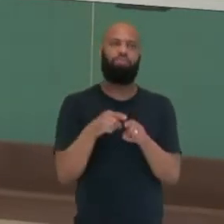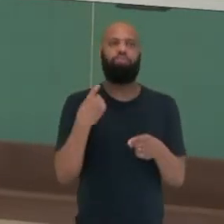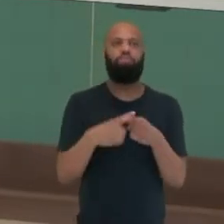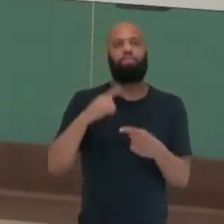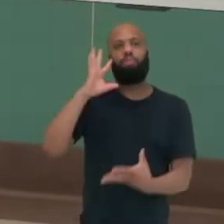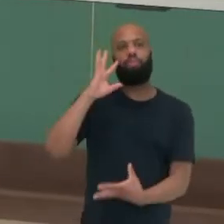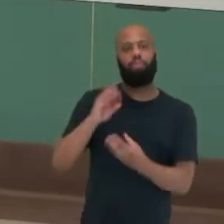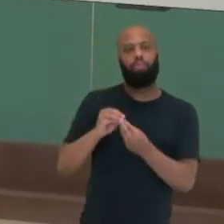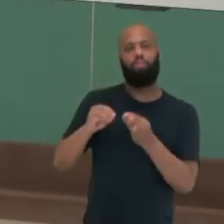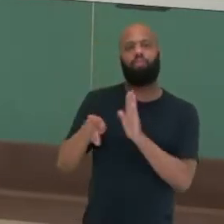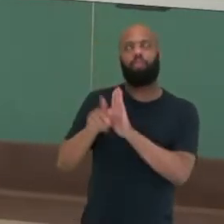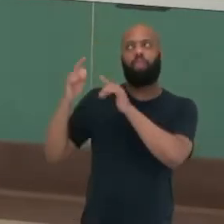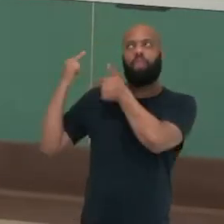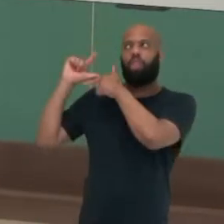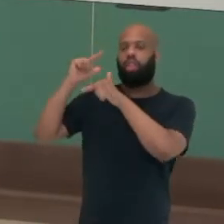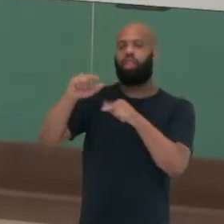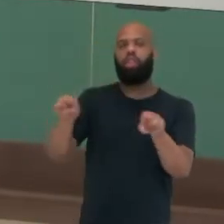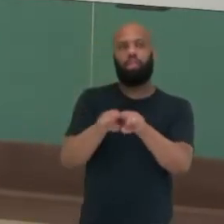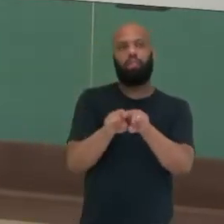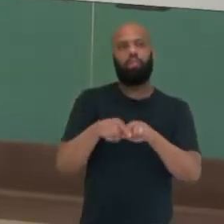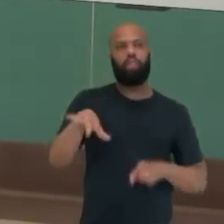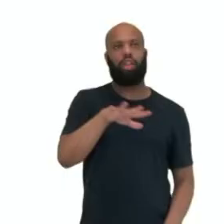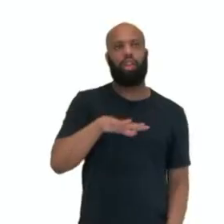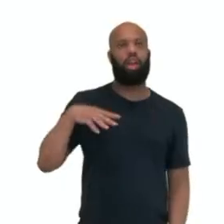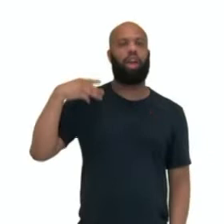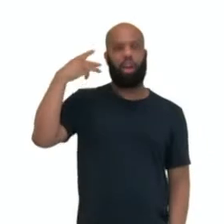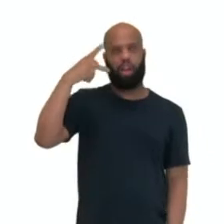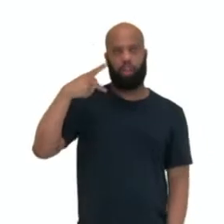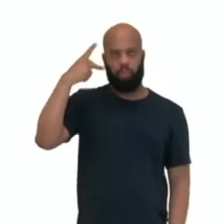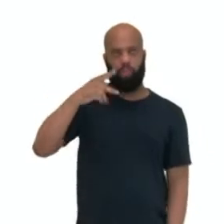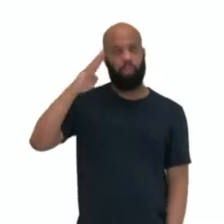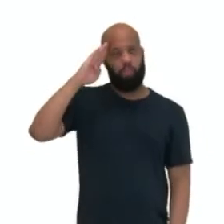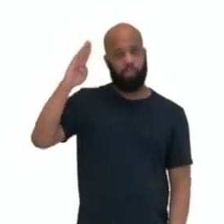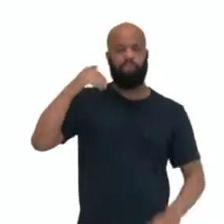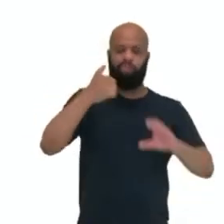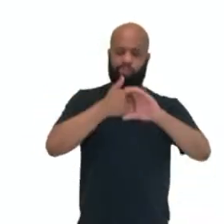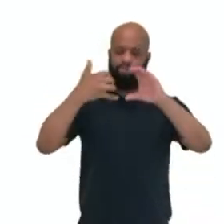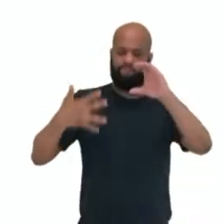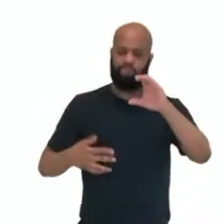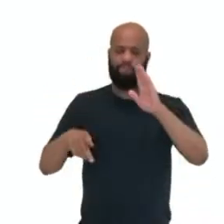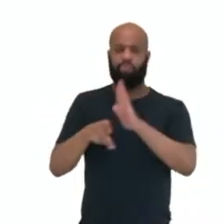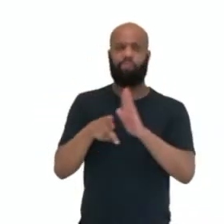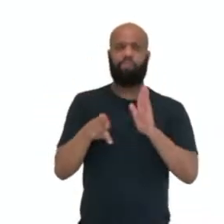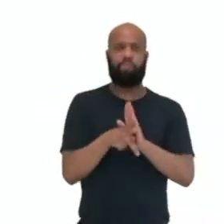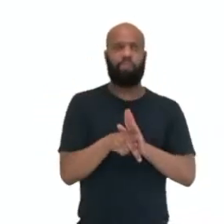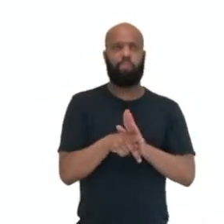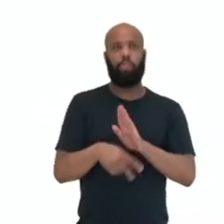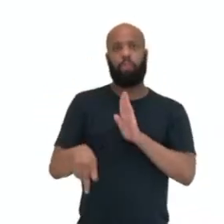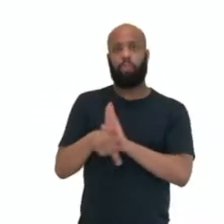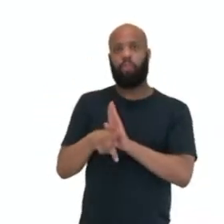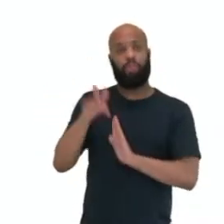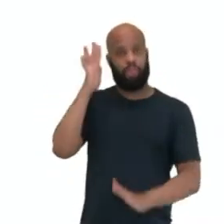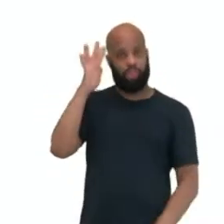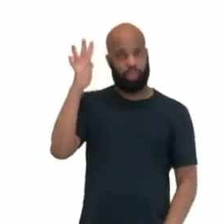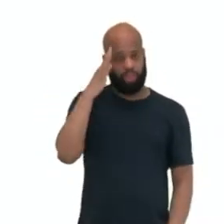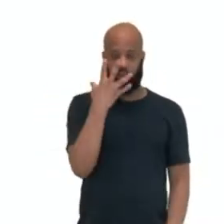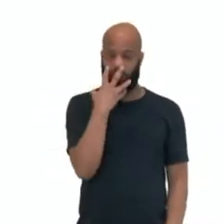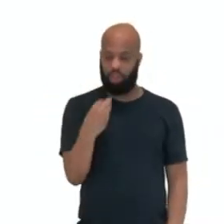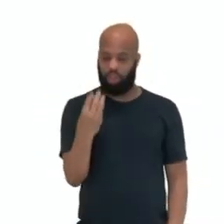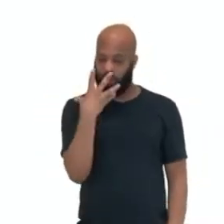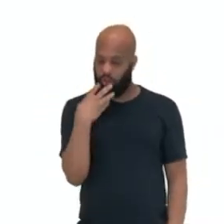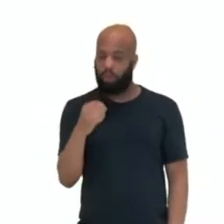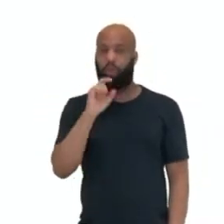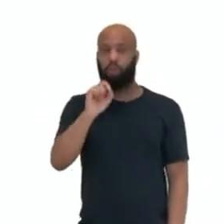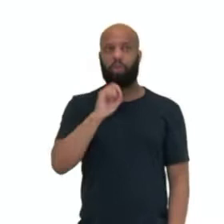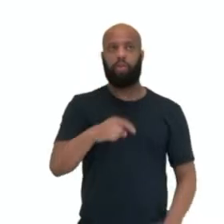entendido como um clássico da política, certo? As principais características do empirismo hobbesiano são, primeiro,